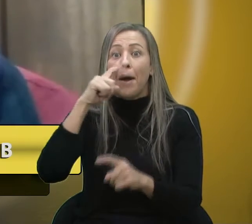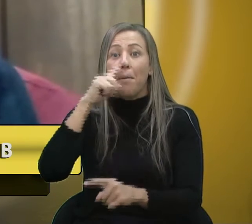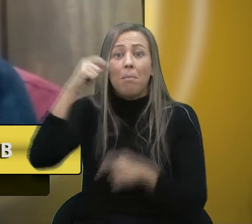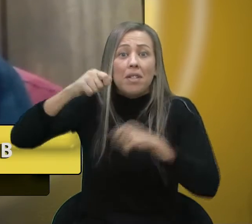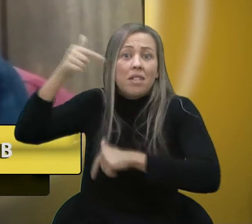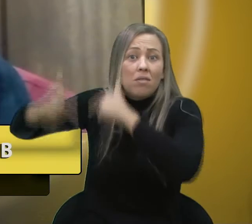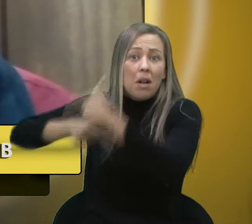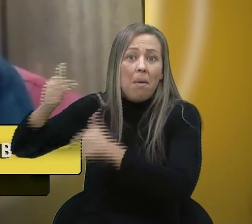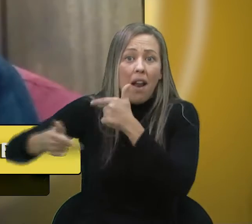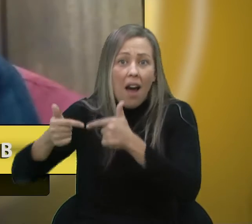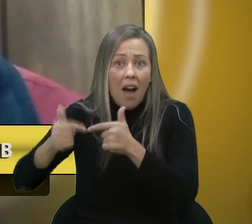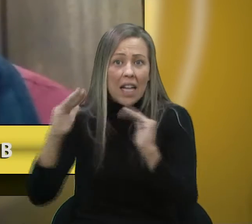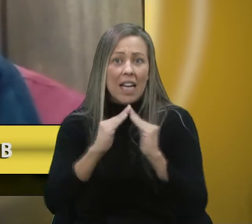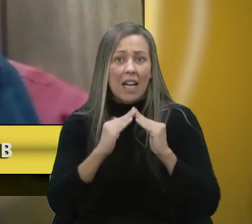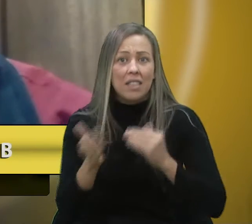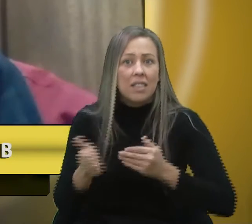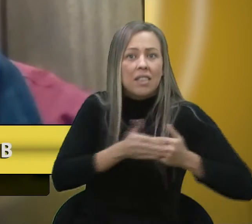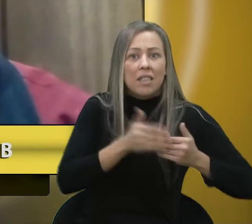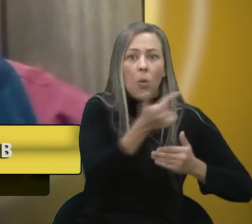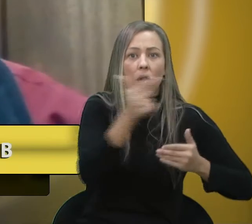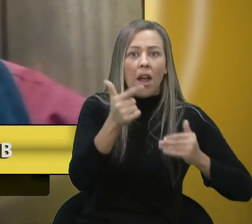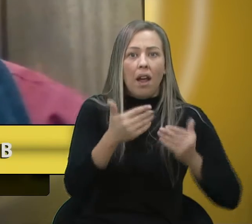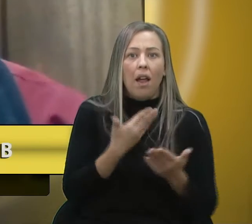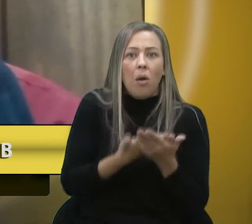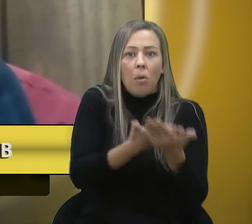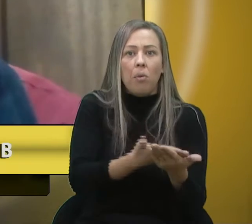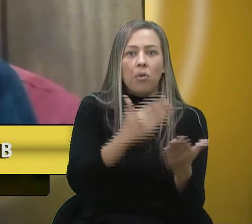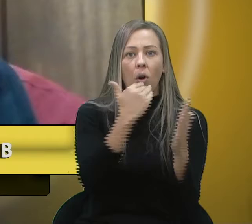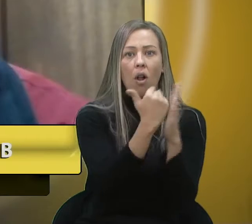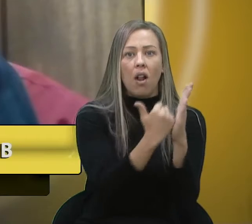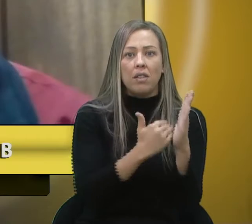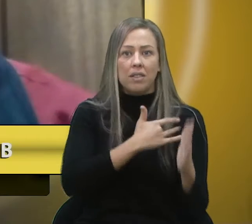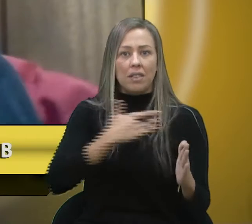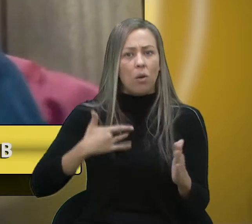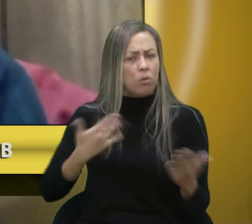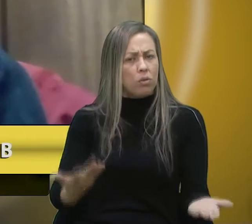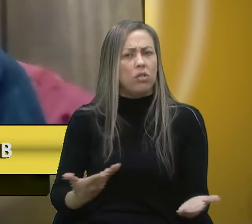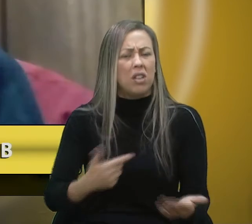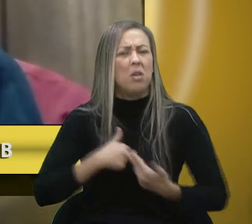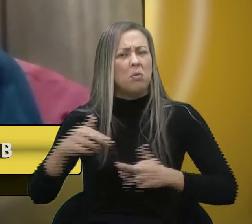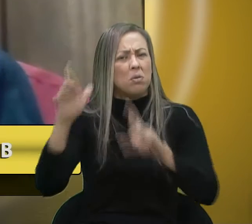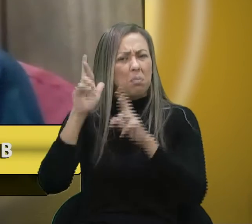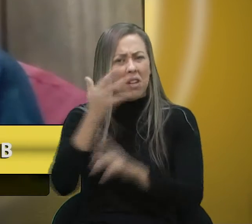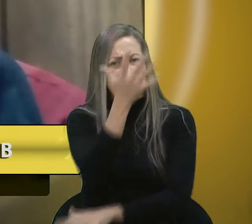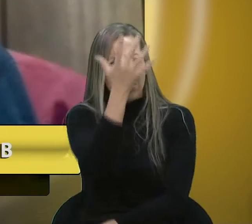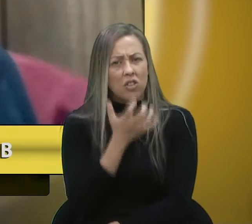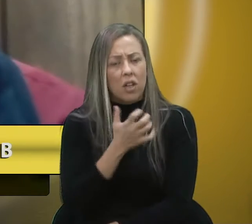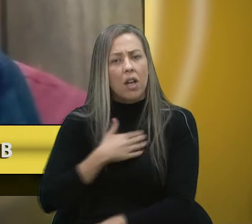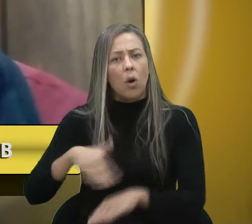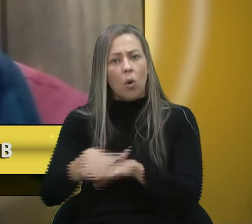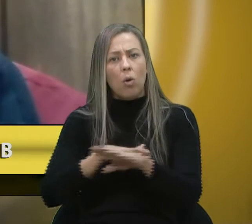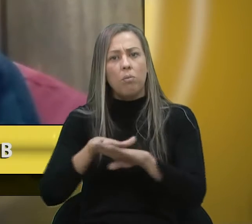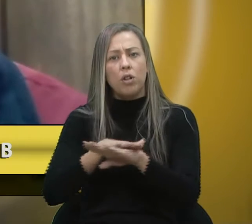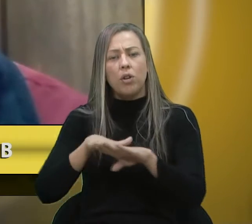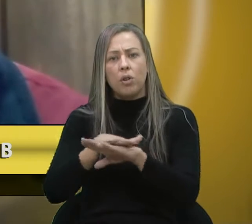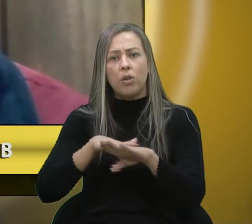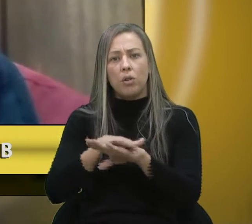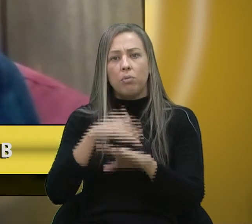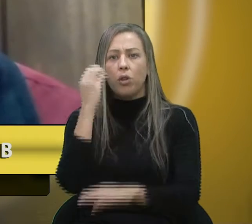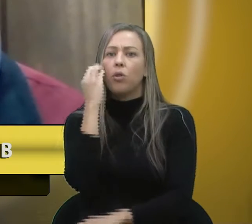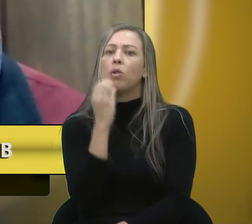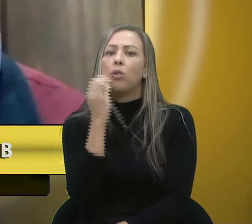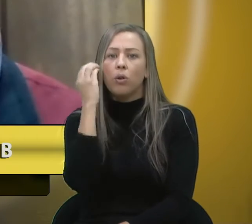trabalhar. Então é isso que está acontecendo hoje. Eu espero, sinceramente, conversei com o deputado Búrigo agora há pouco, que tem lutado